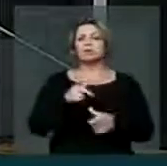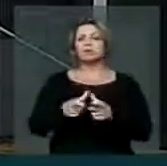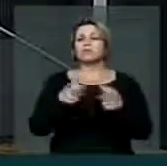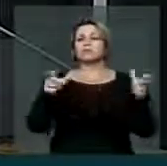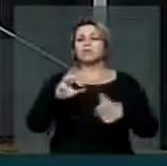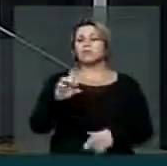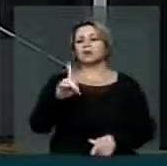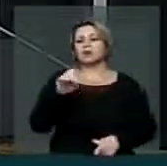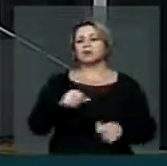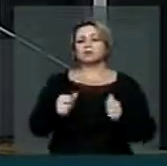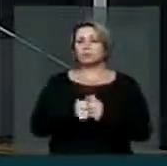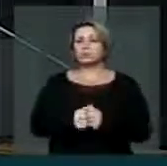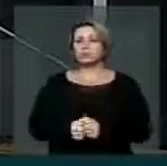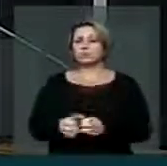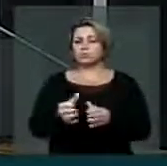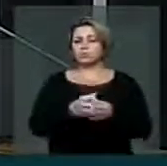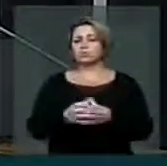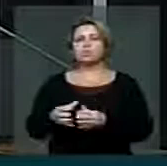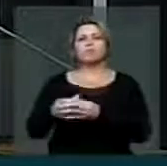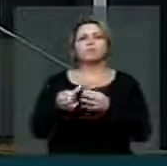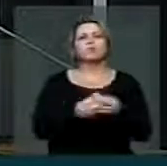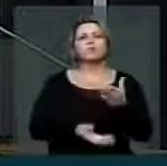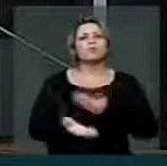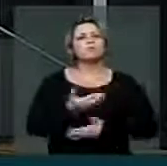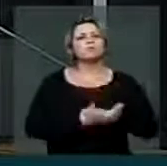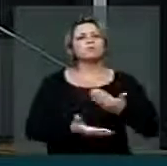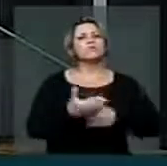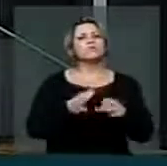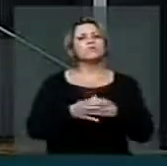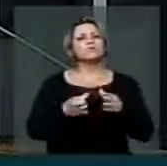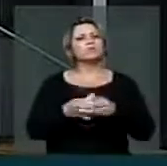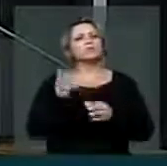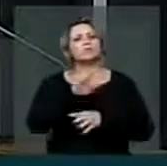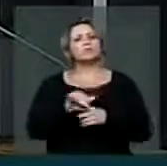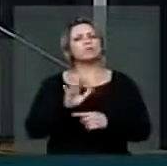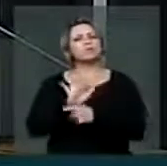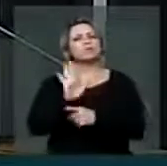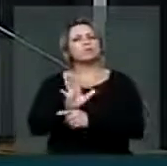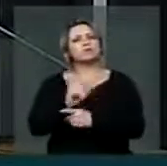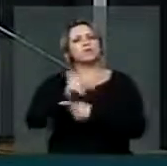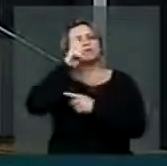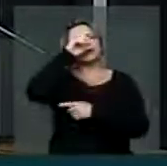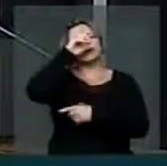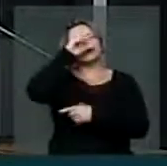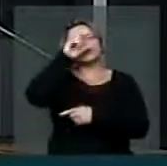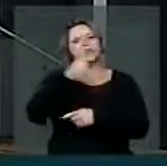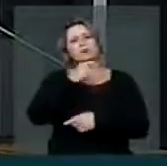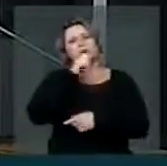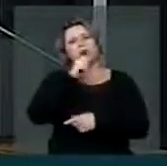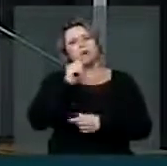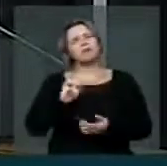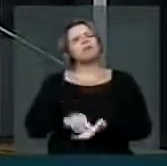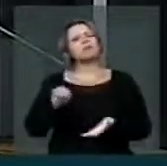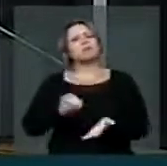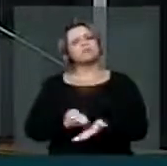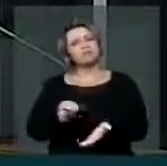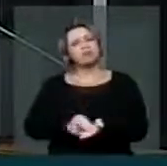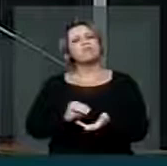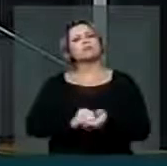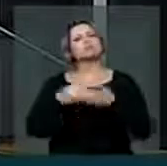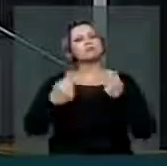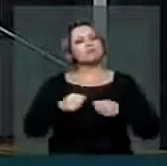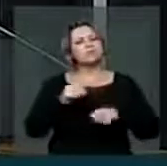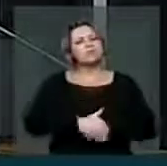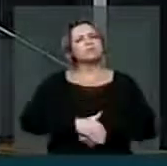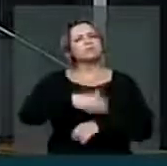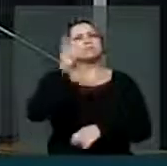rede, junto com os atuais equipamentos que nós oferecemos, ainda é muito insuficiente.